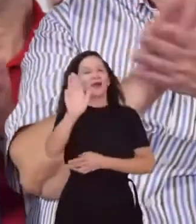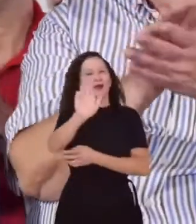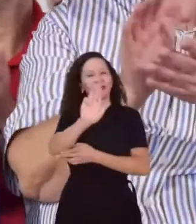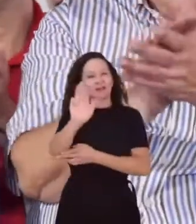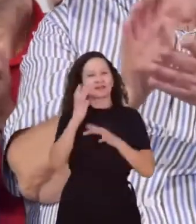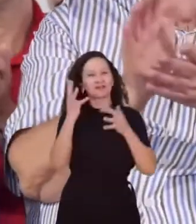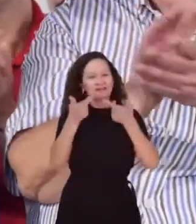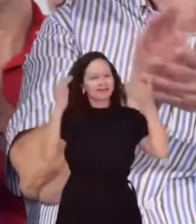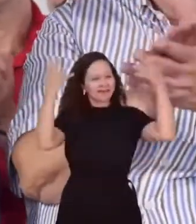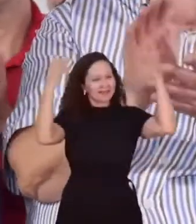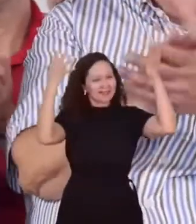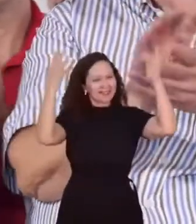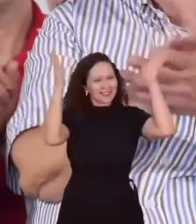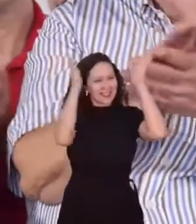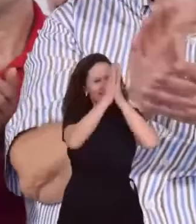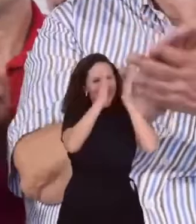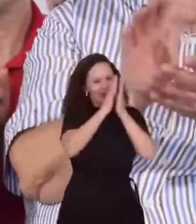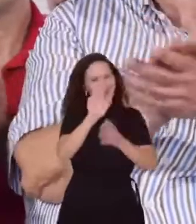ele aí.